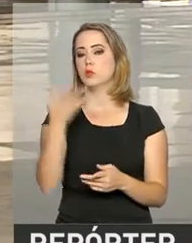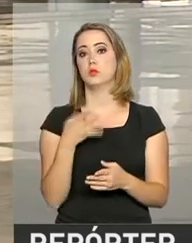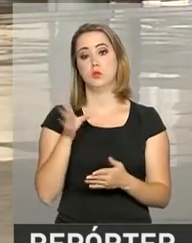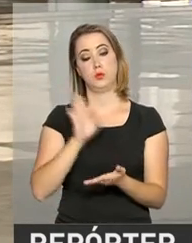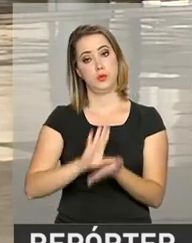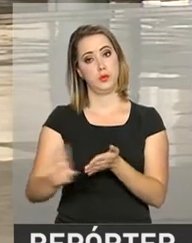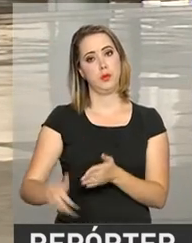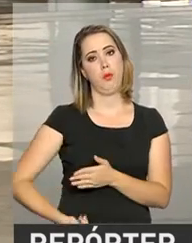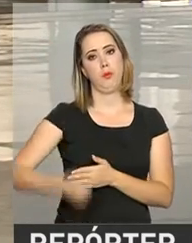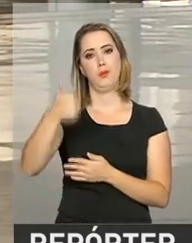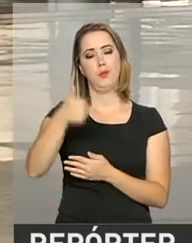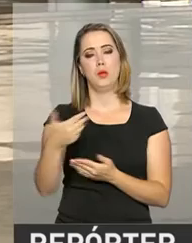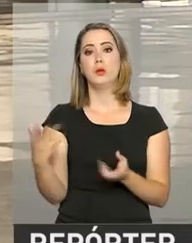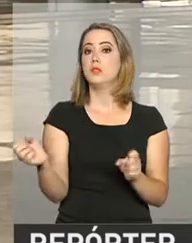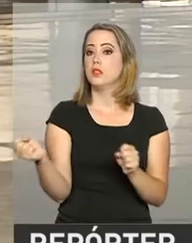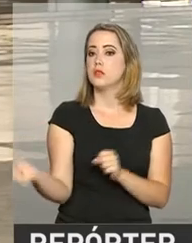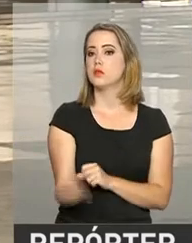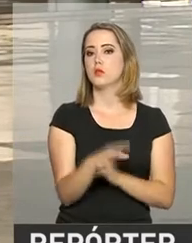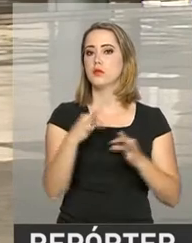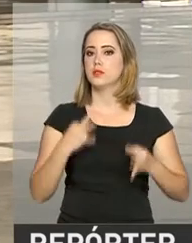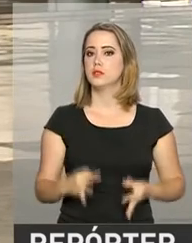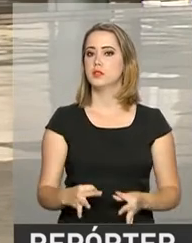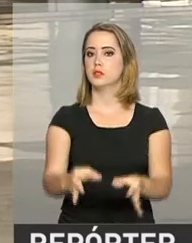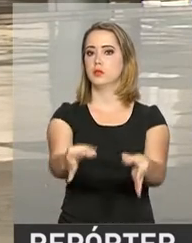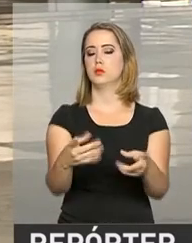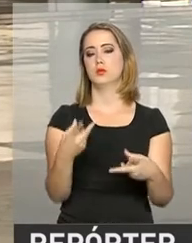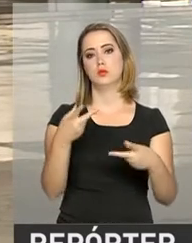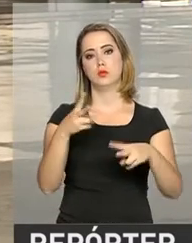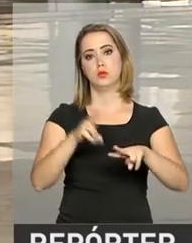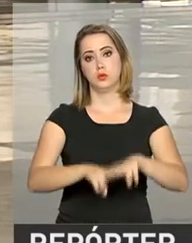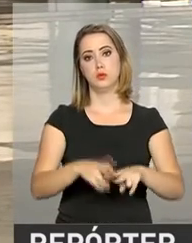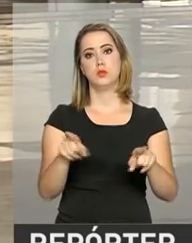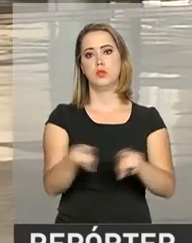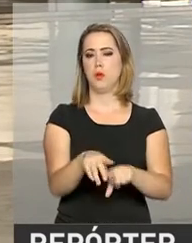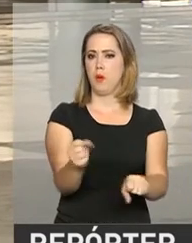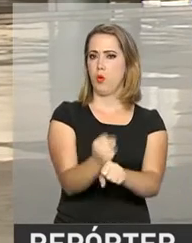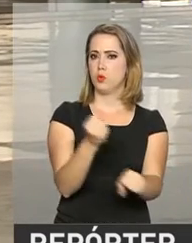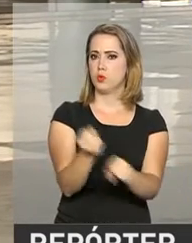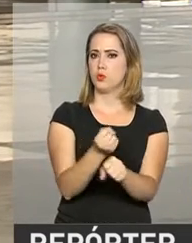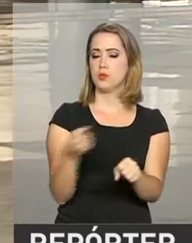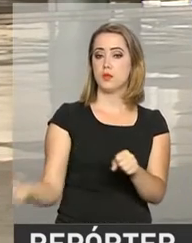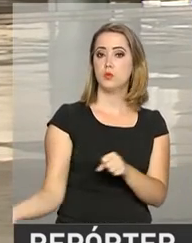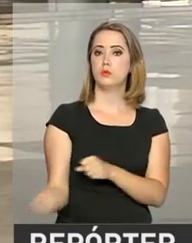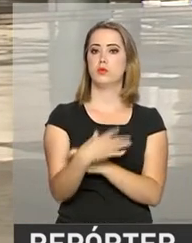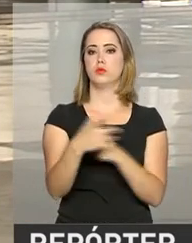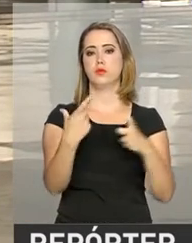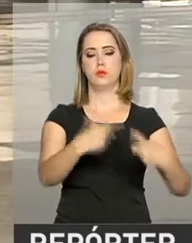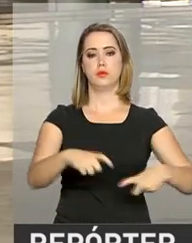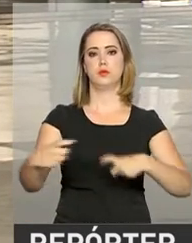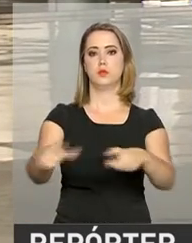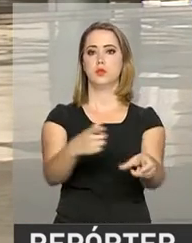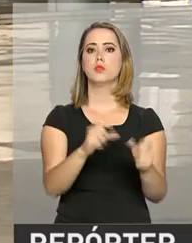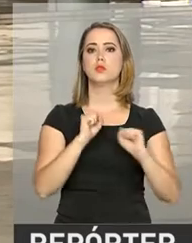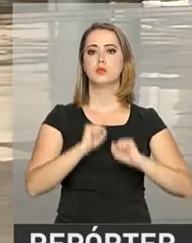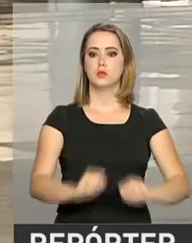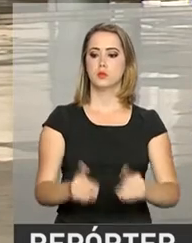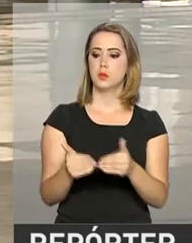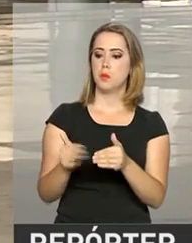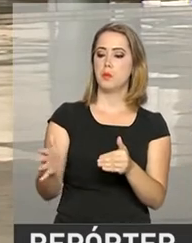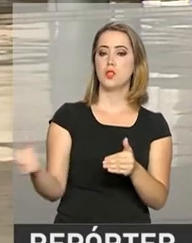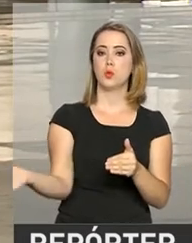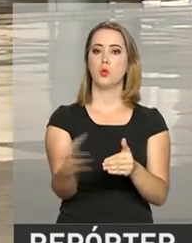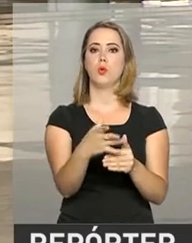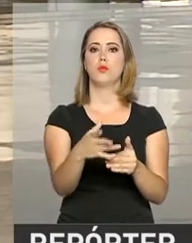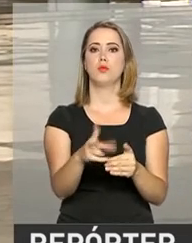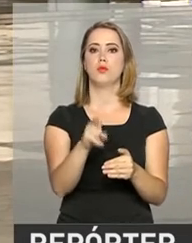dos presídios e também na criação de novas penitenciárias, o que vai permitir a abertura de novas vagas